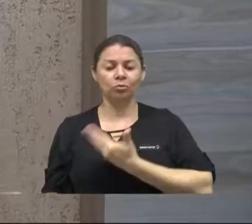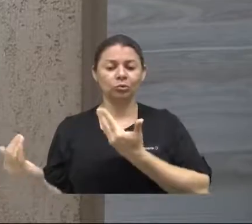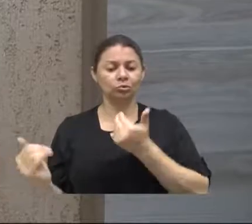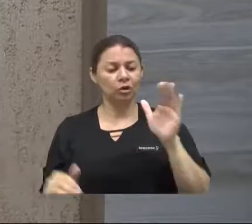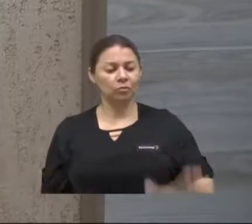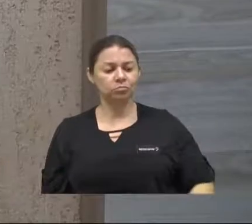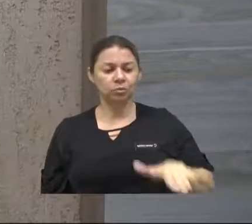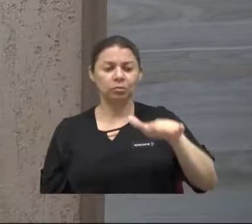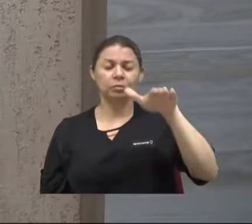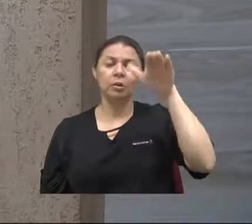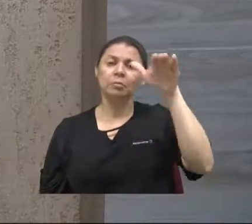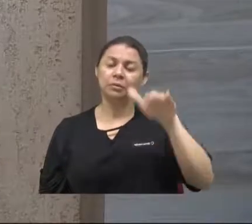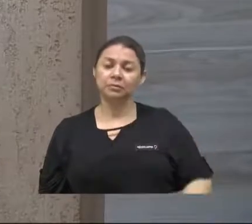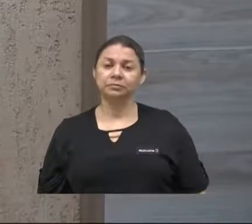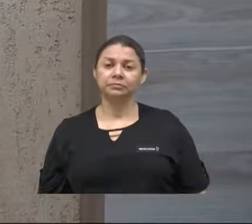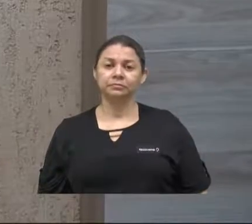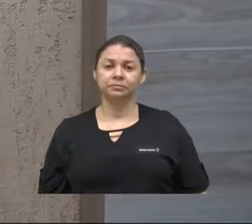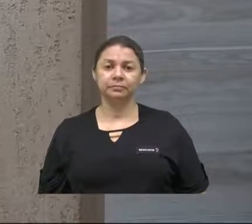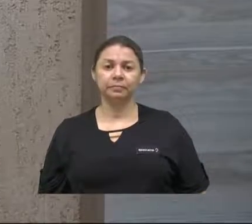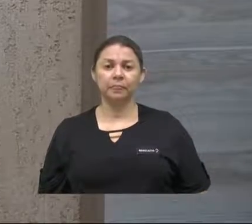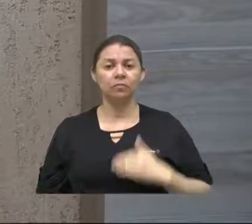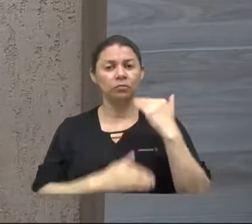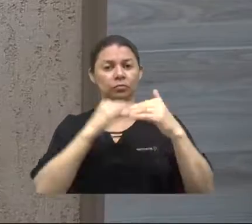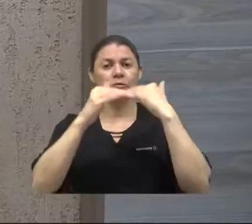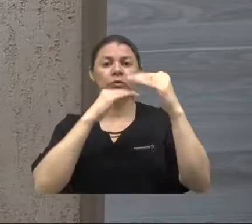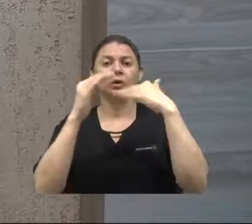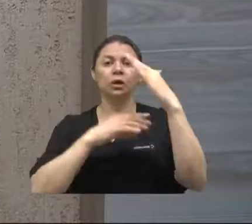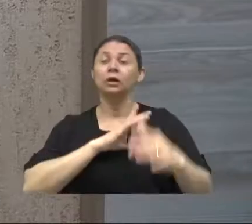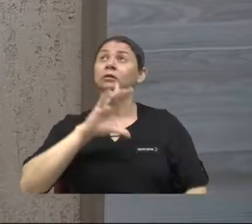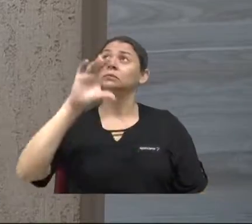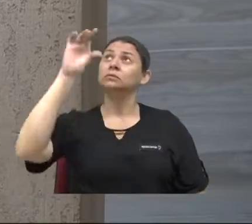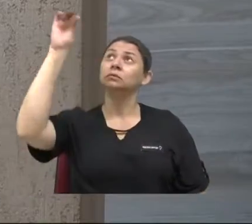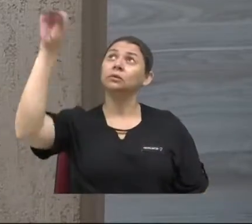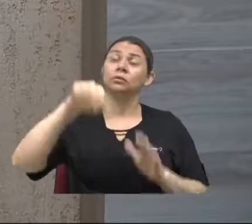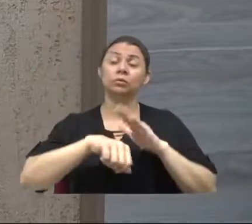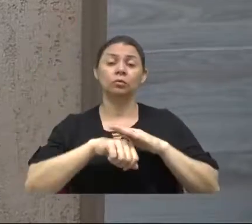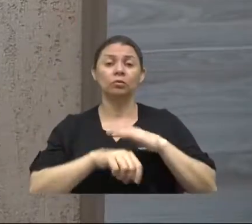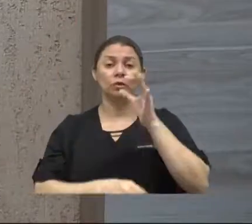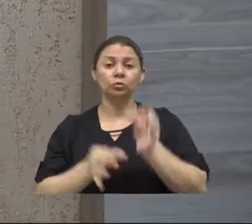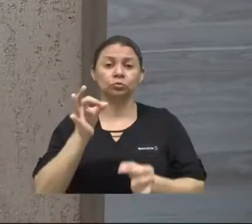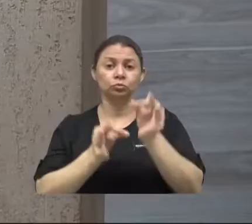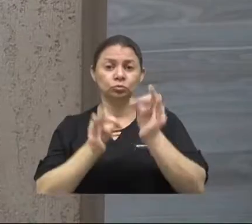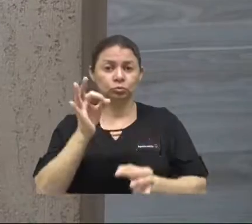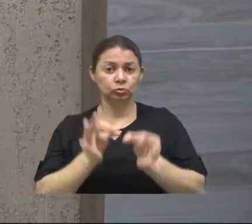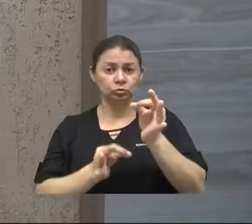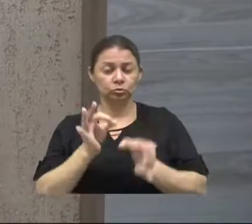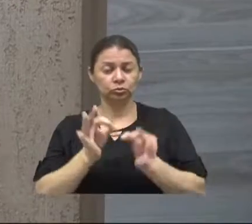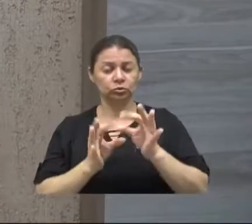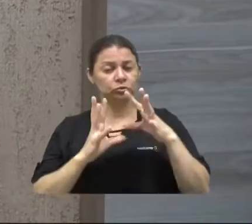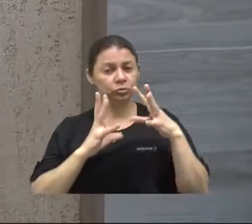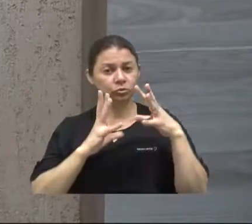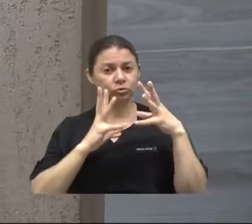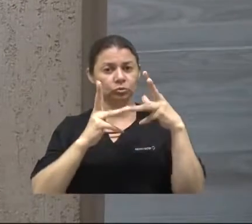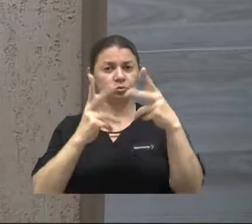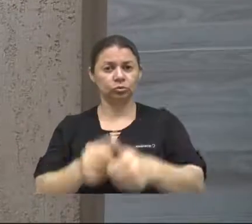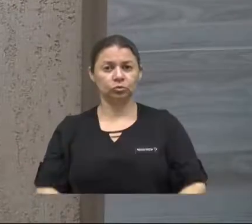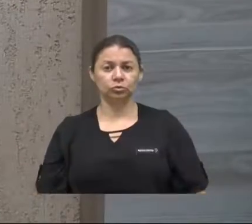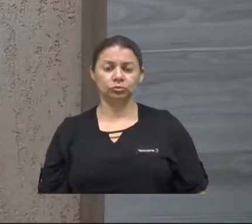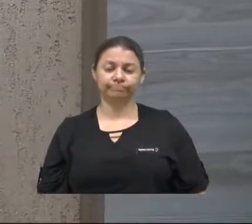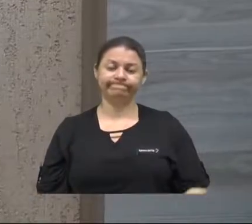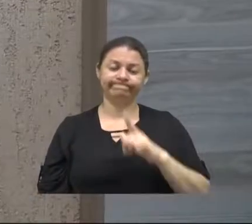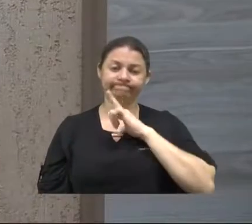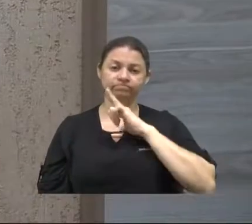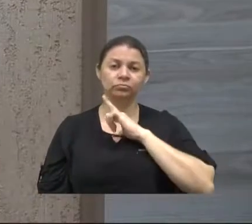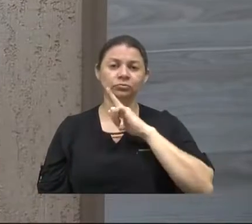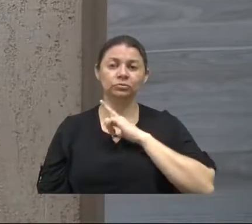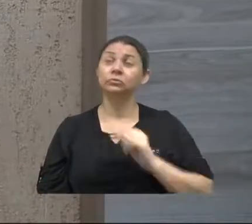águia. O Senhor faz justiça e juízo a todos, todos. Vão ter o justiça e o juízo